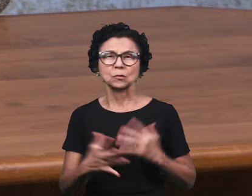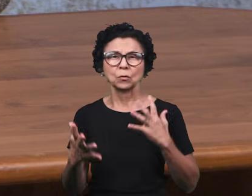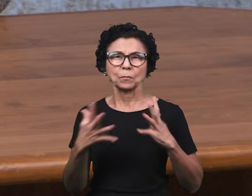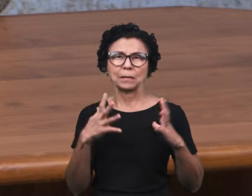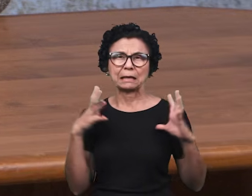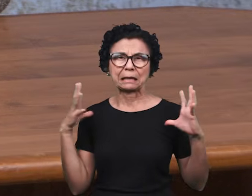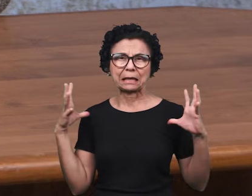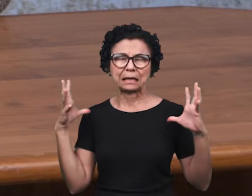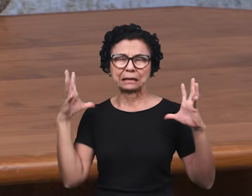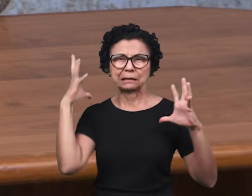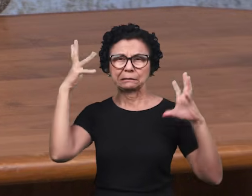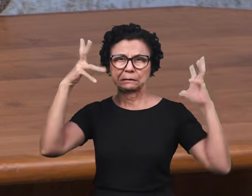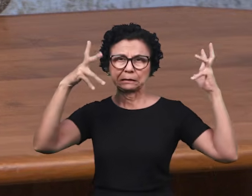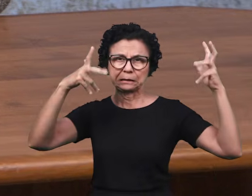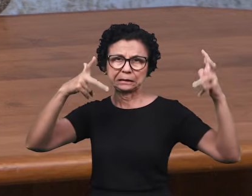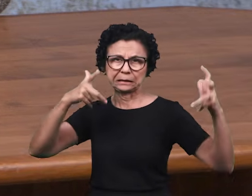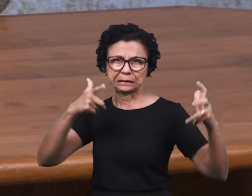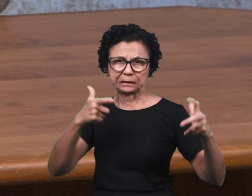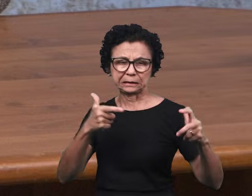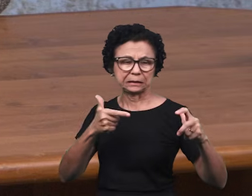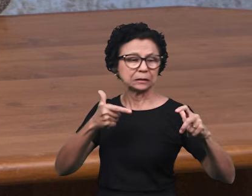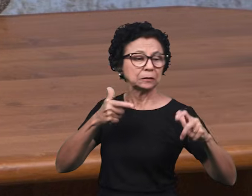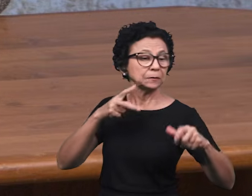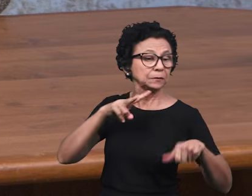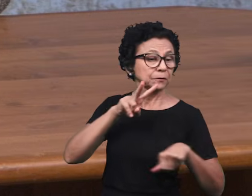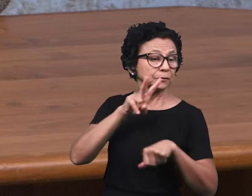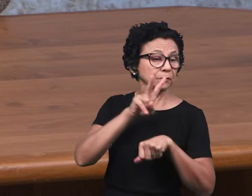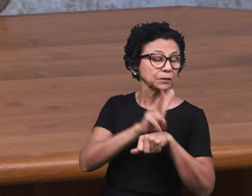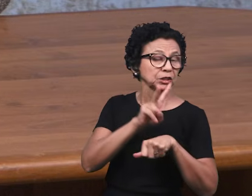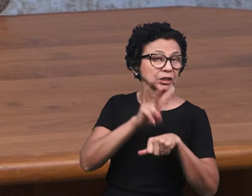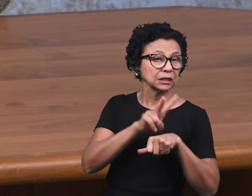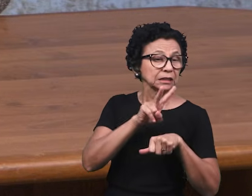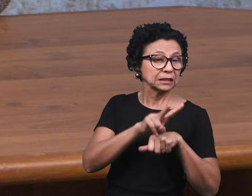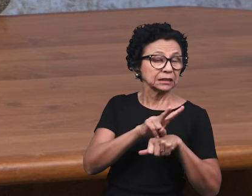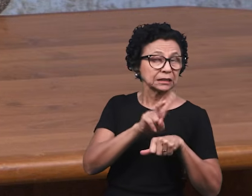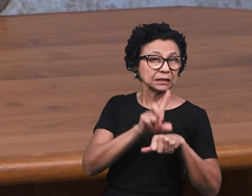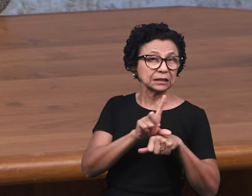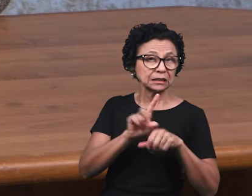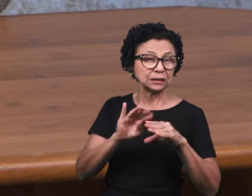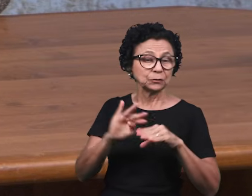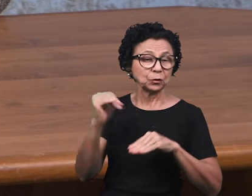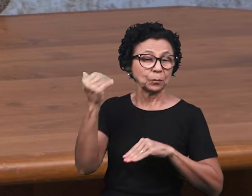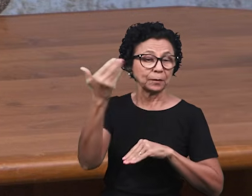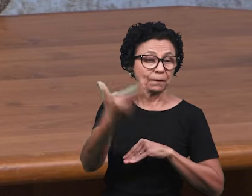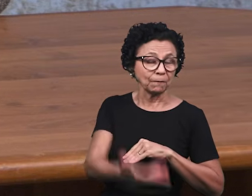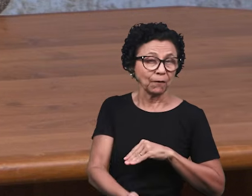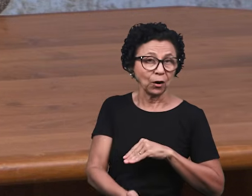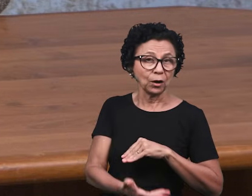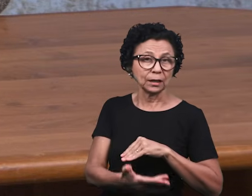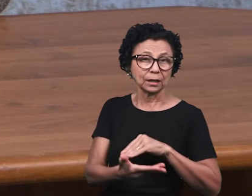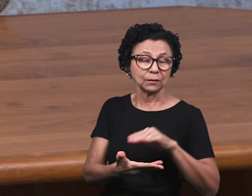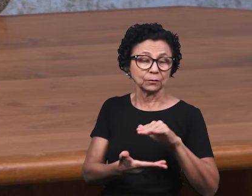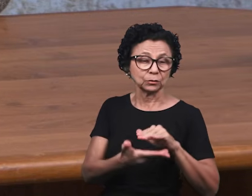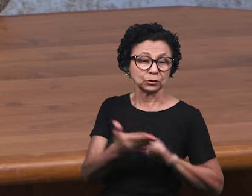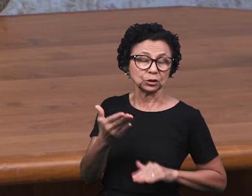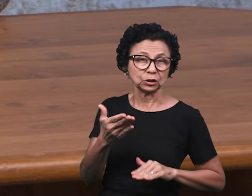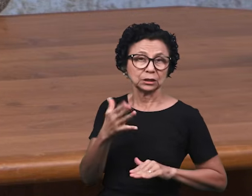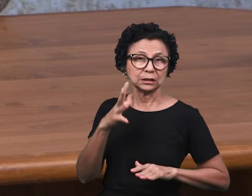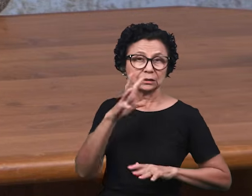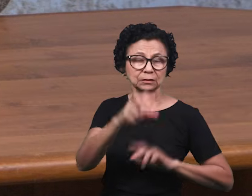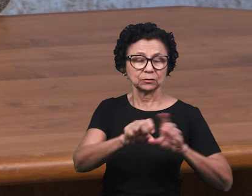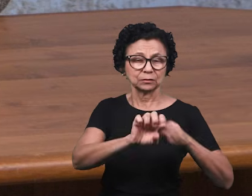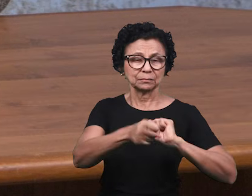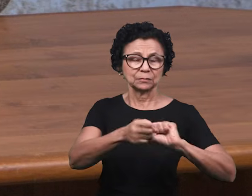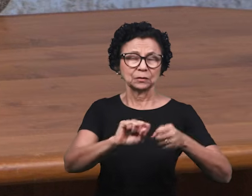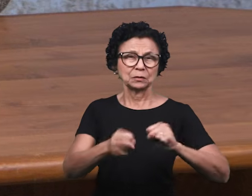será despedaçado, porque as suas transgressões se multiplicaram as